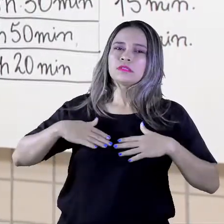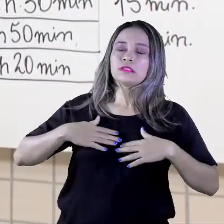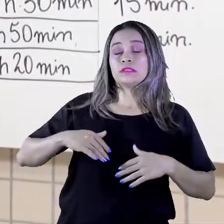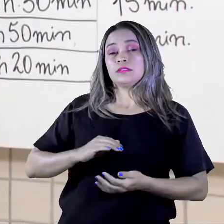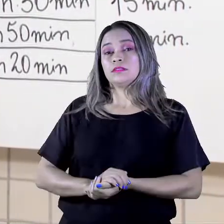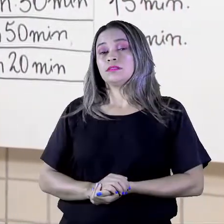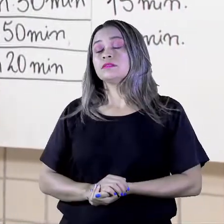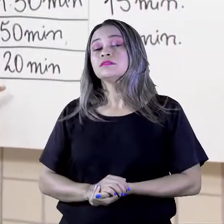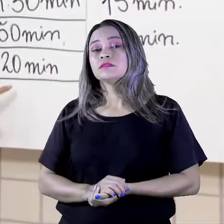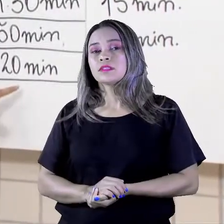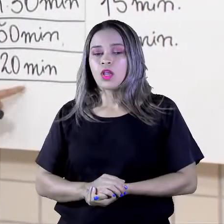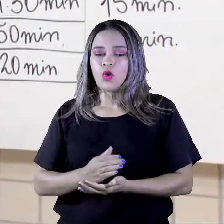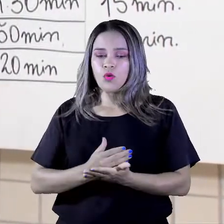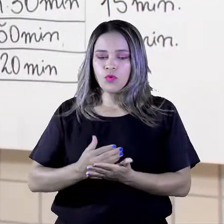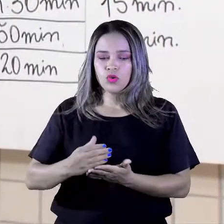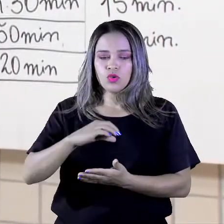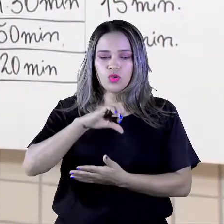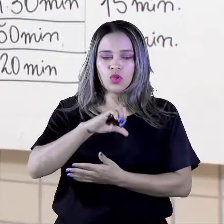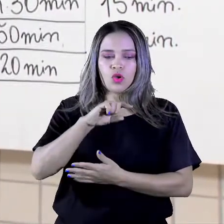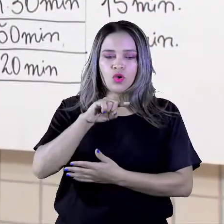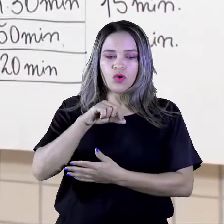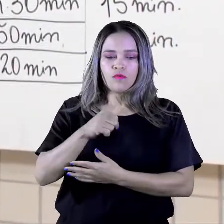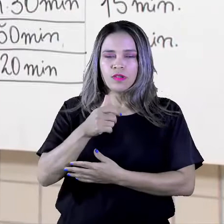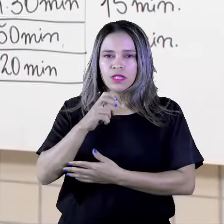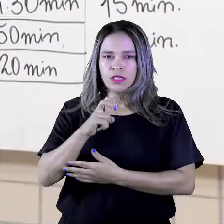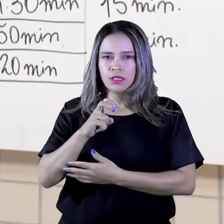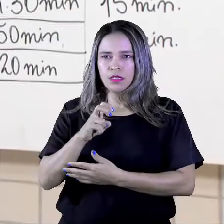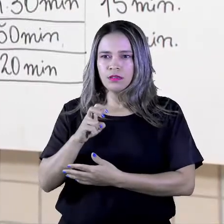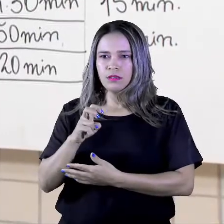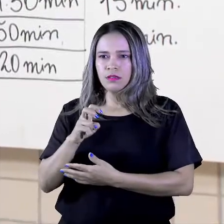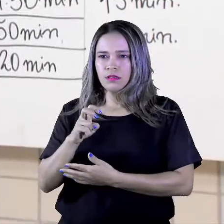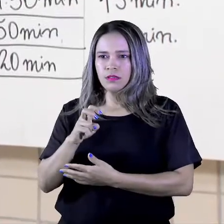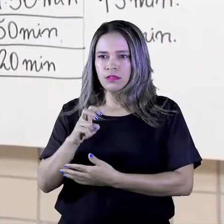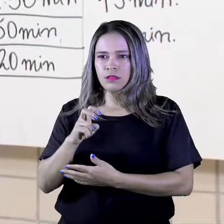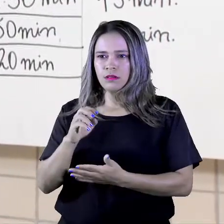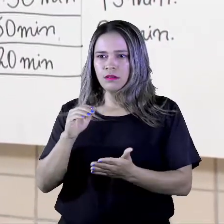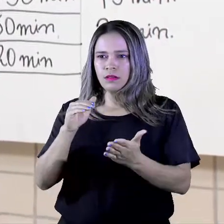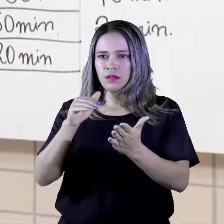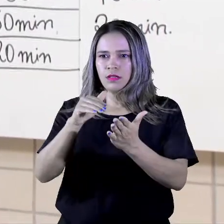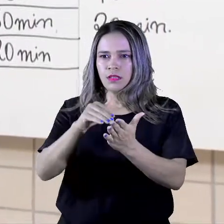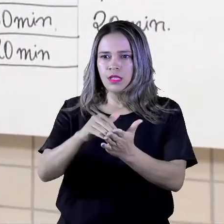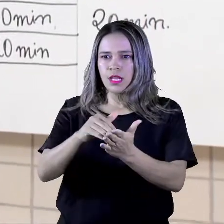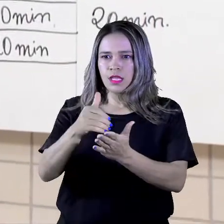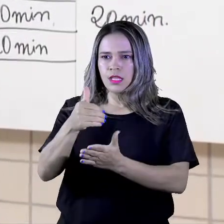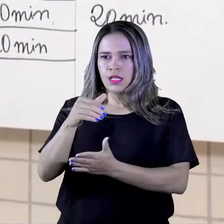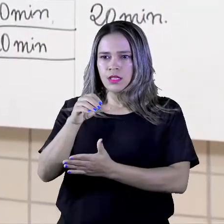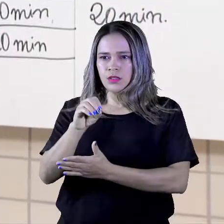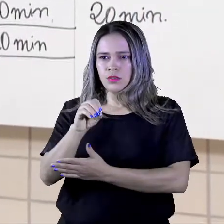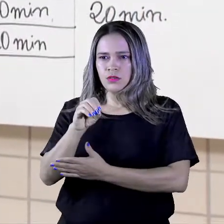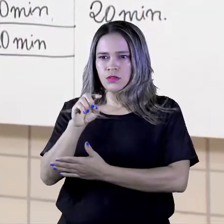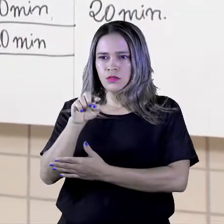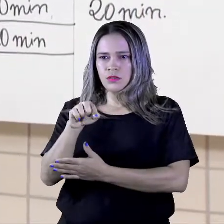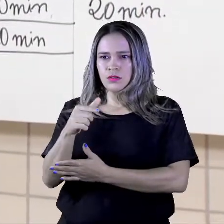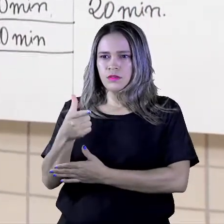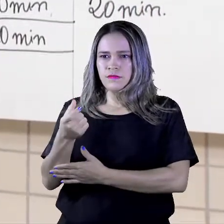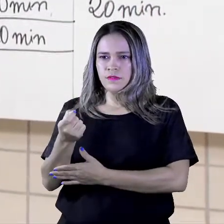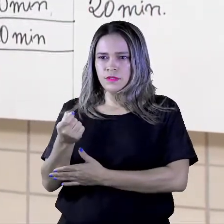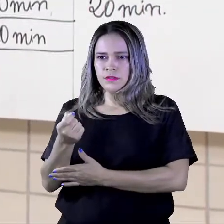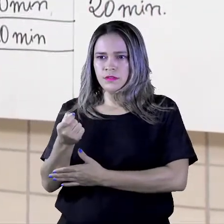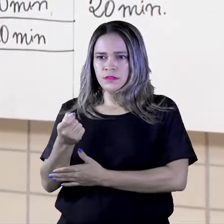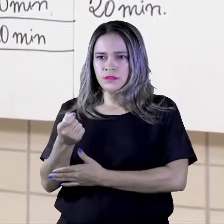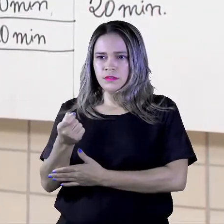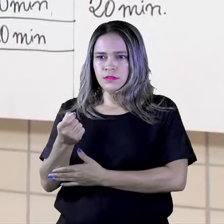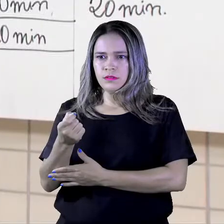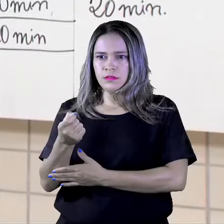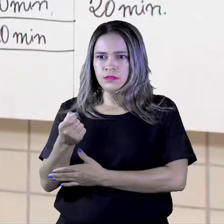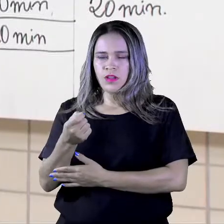9h15 e foi até às 10 horas e 20 minutos. E agora ficou mais complicado, né? De 9h50, eu